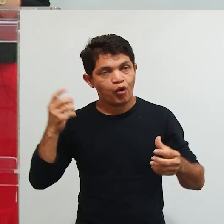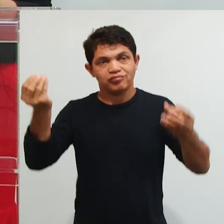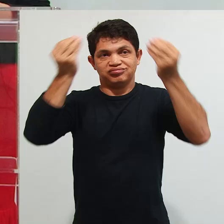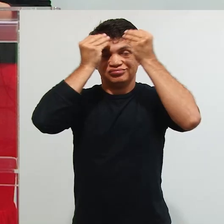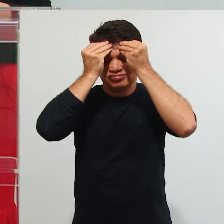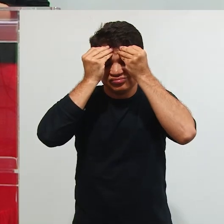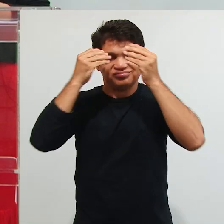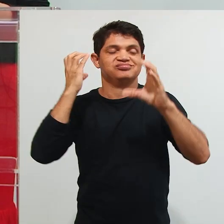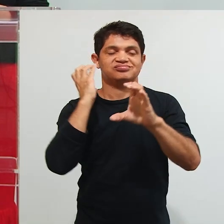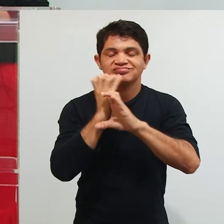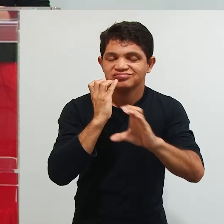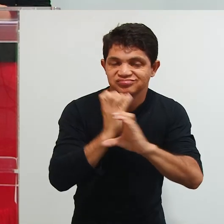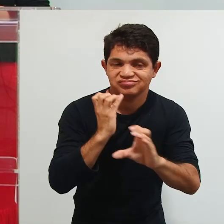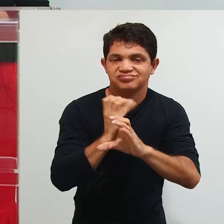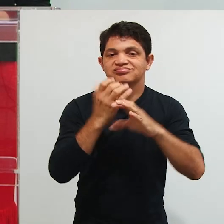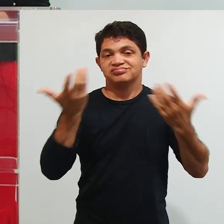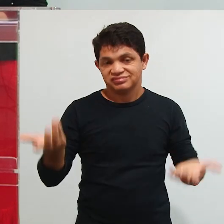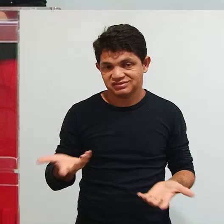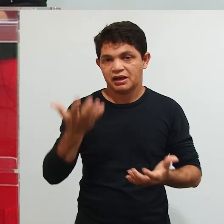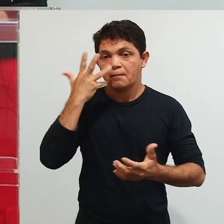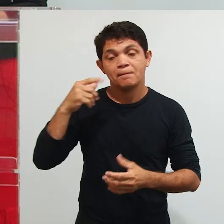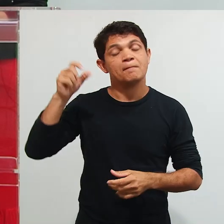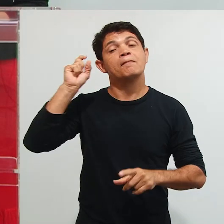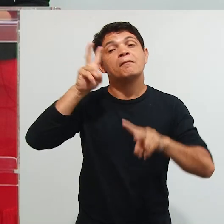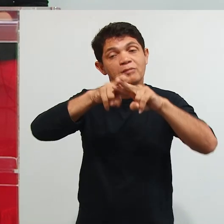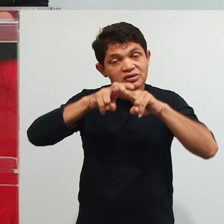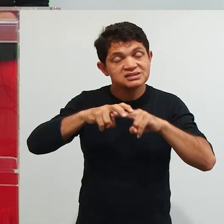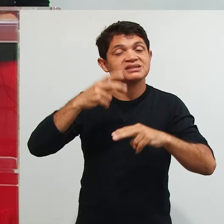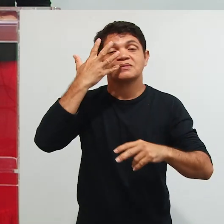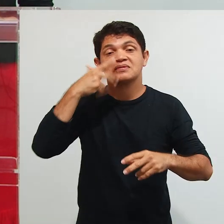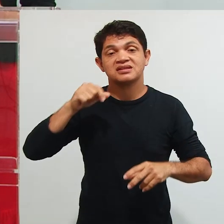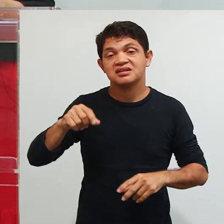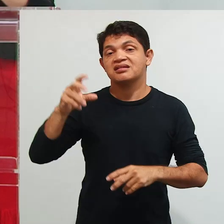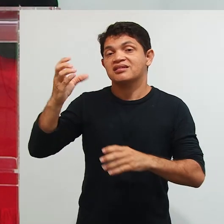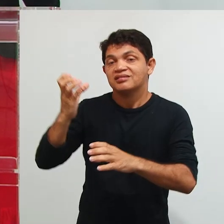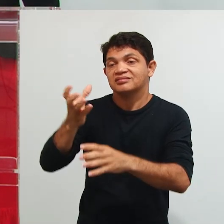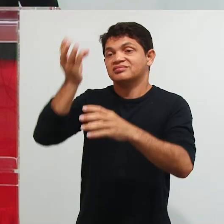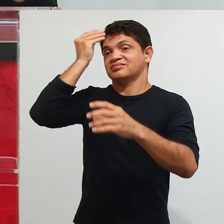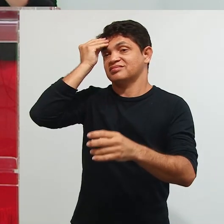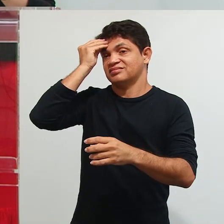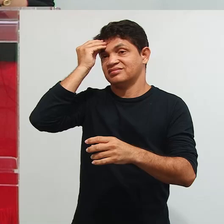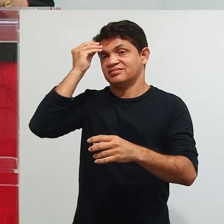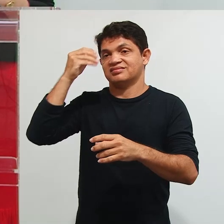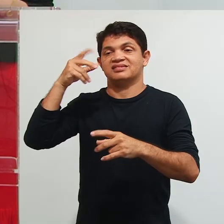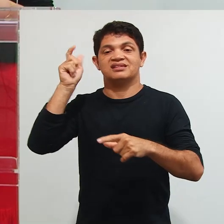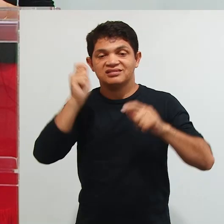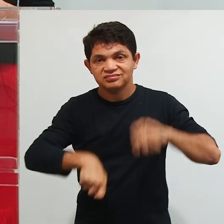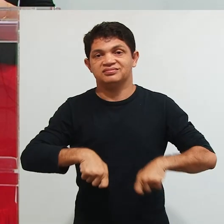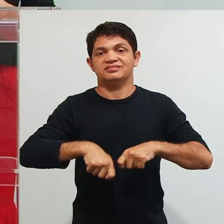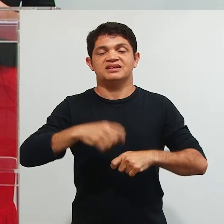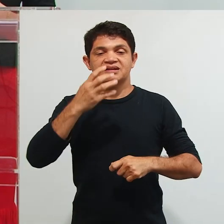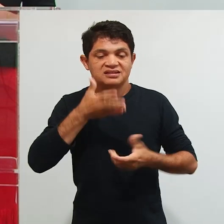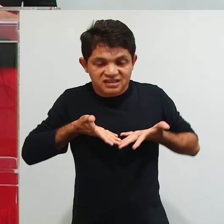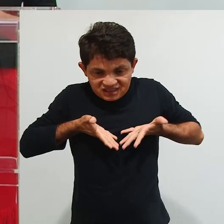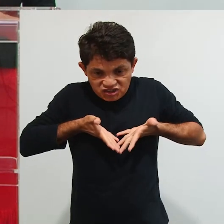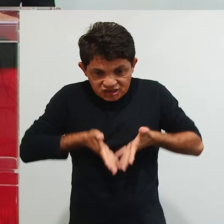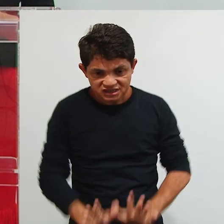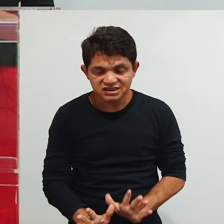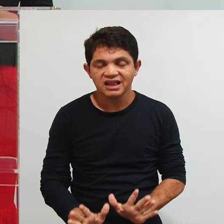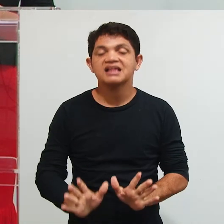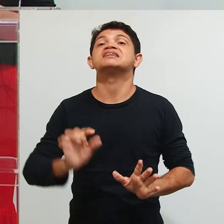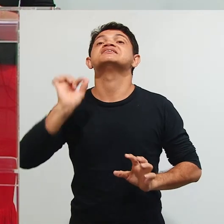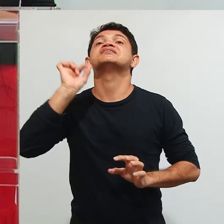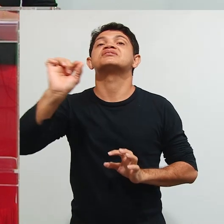provocou, né, essa dificuldade de aprendizagem nessa criança. Mas não significa que ela tenha já desde quando ela